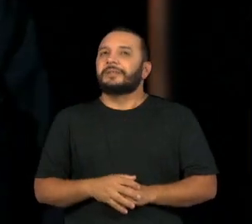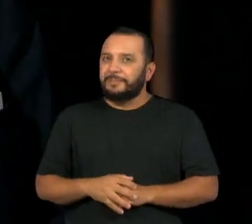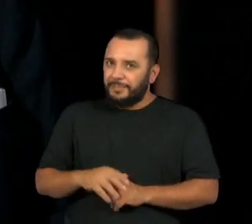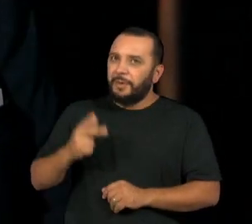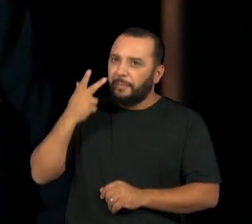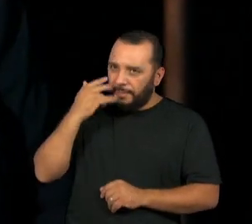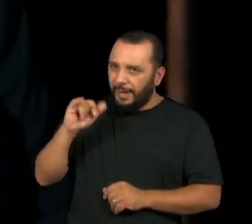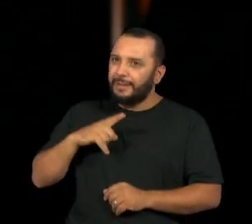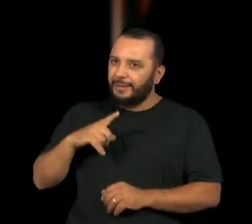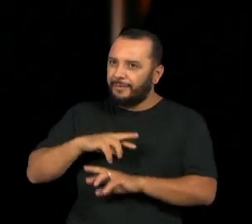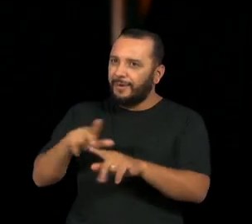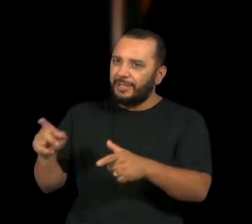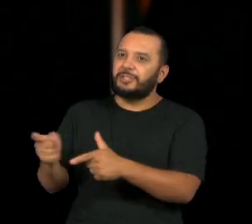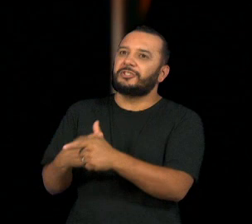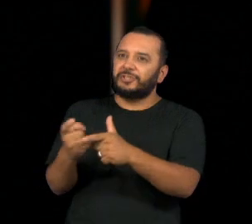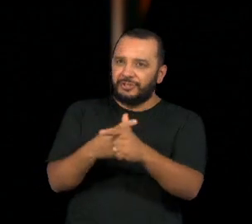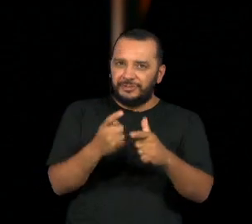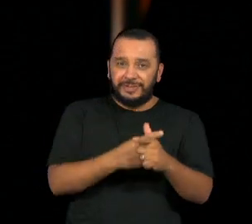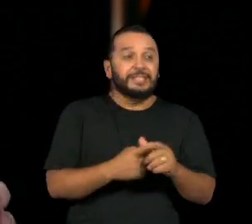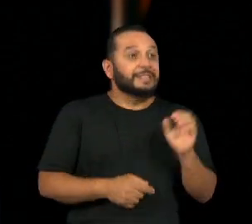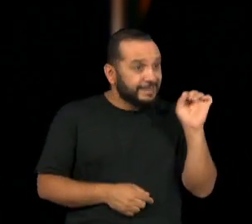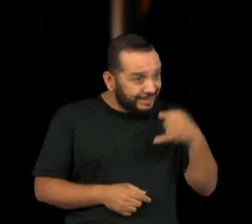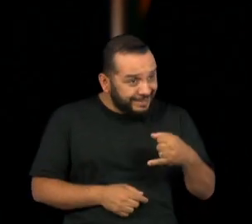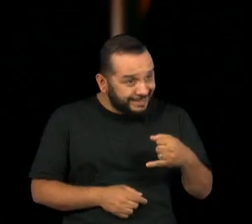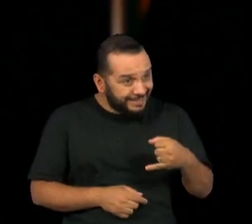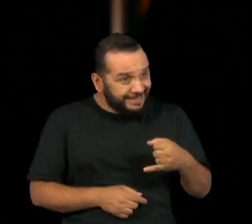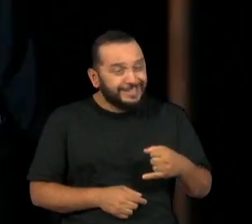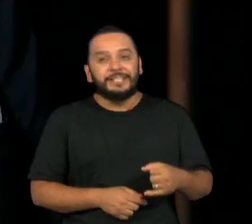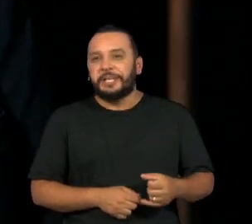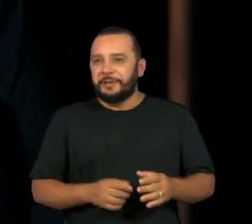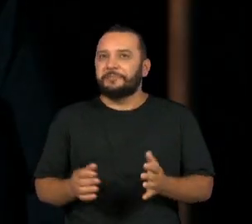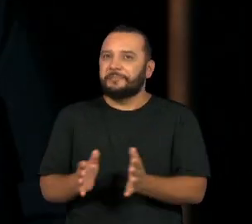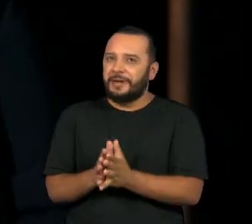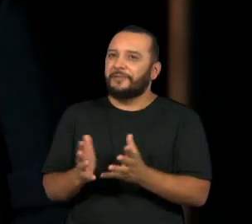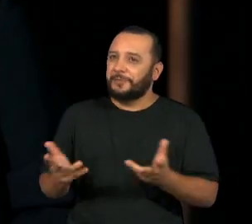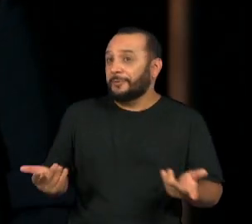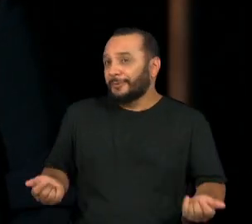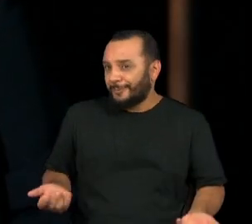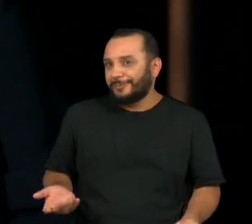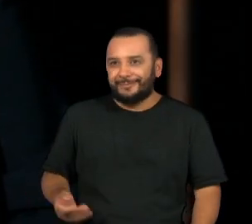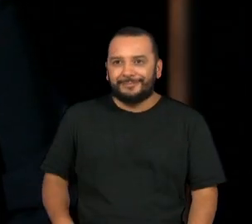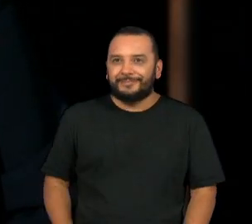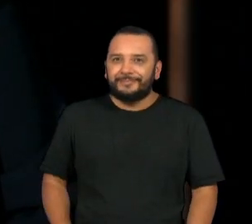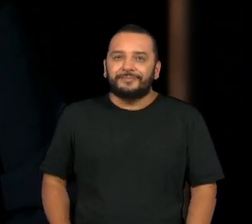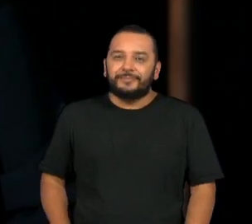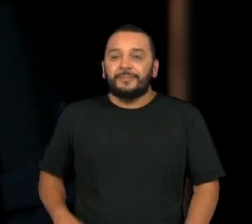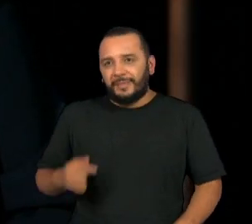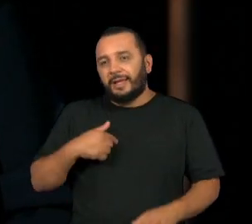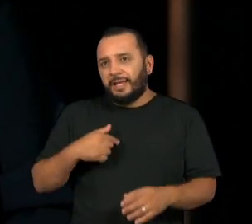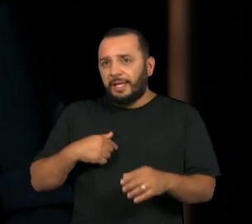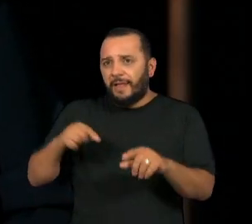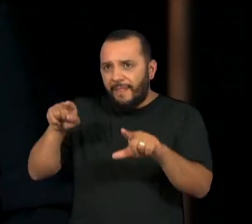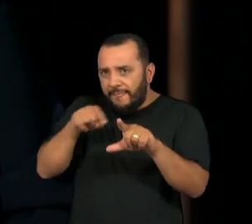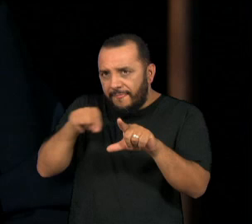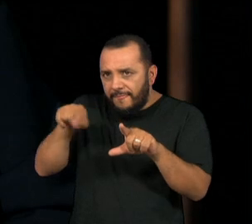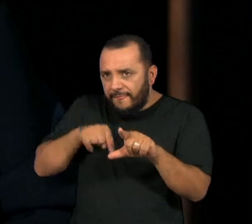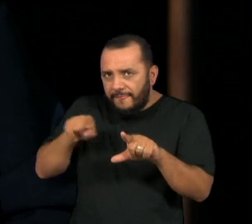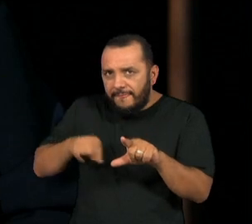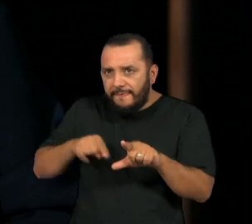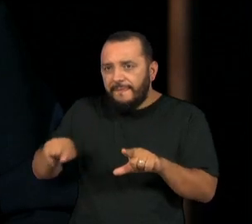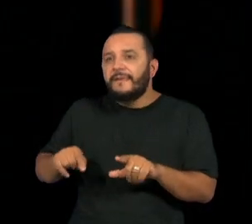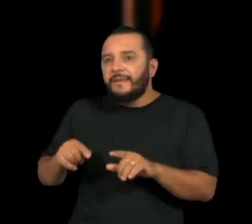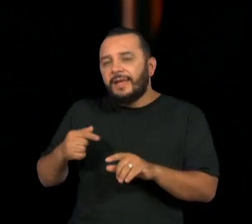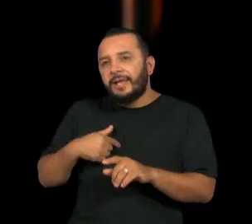umas dívidas. Deixou? Deixou. De jogo? É maravilhoso. Porque assim, em jogo passa a dívida para os filhos,